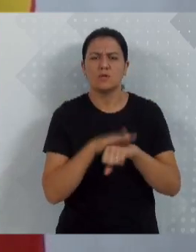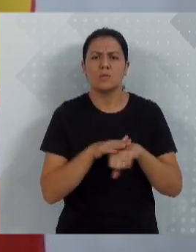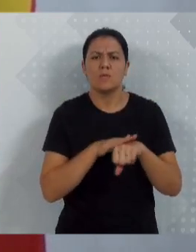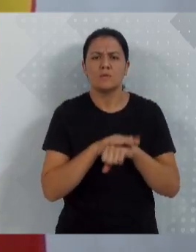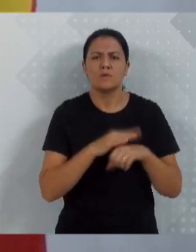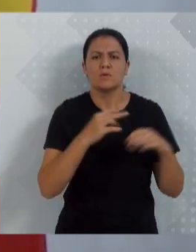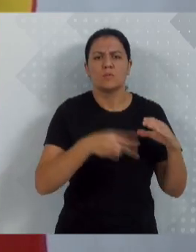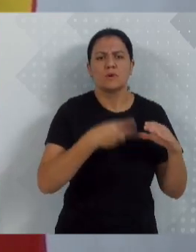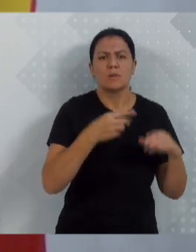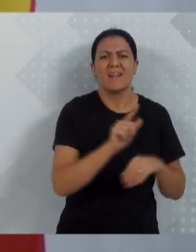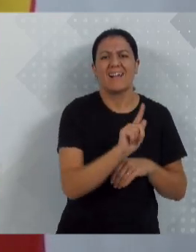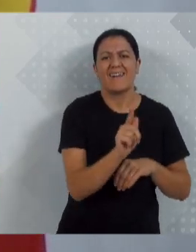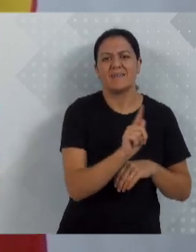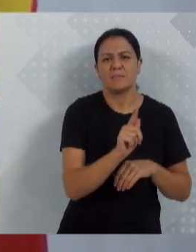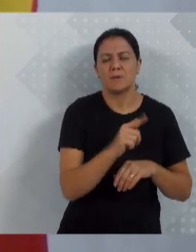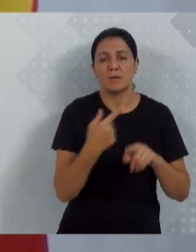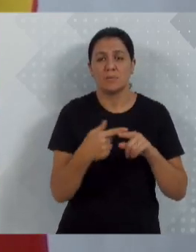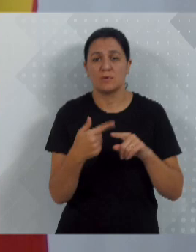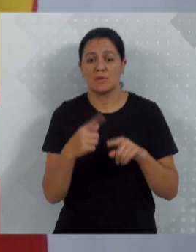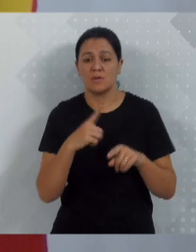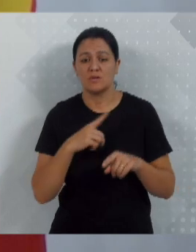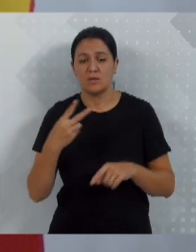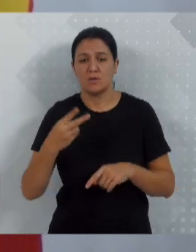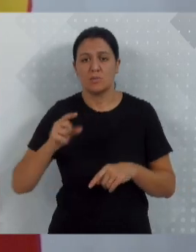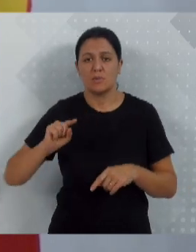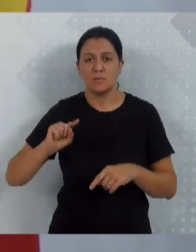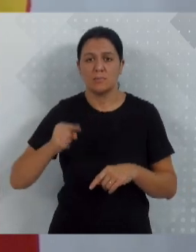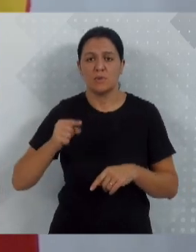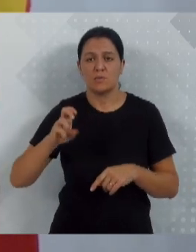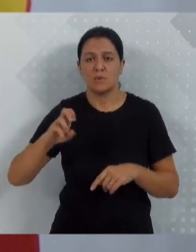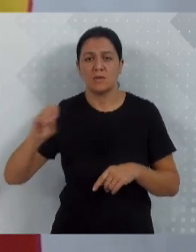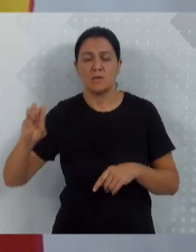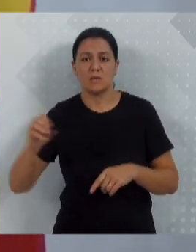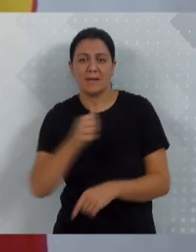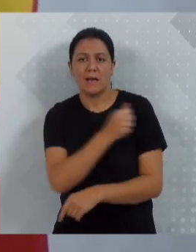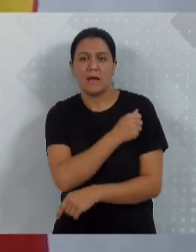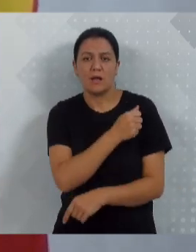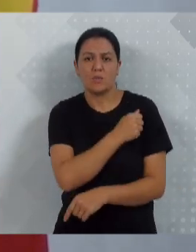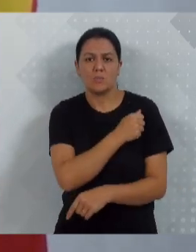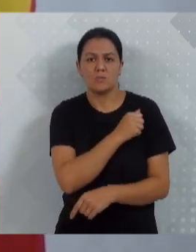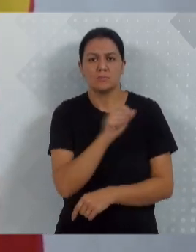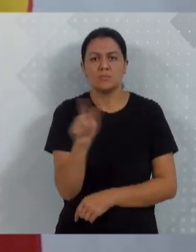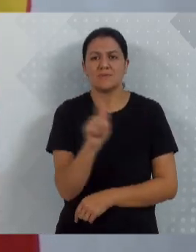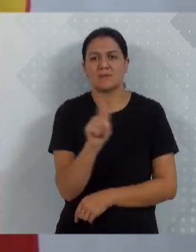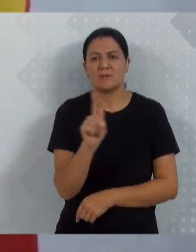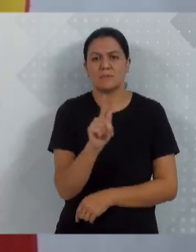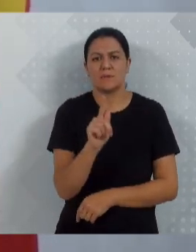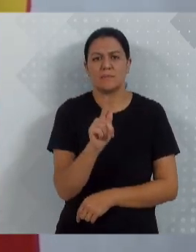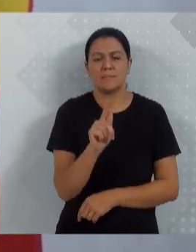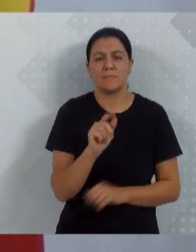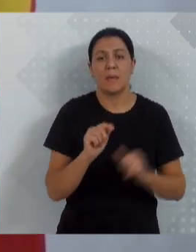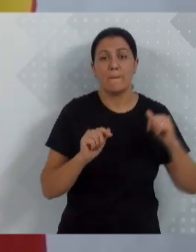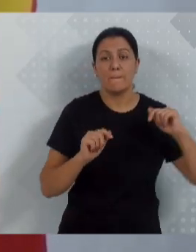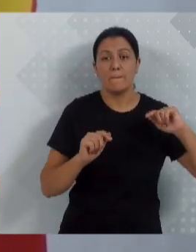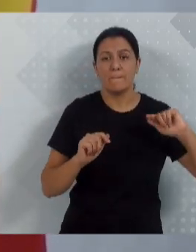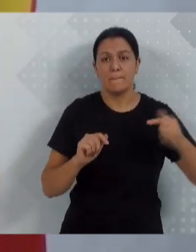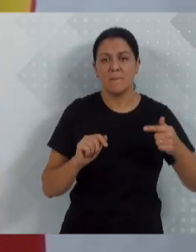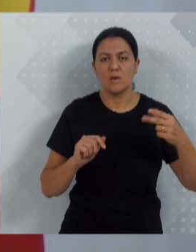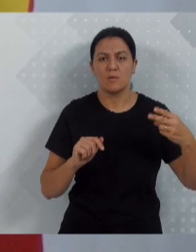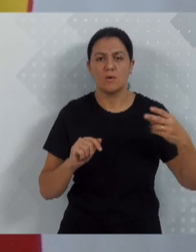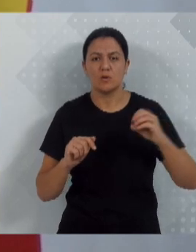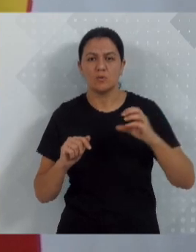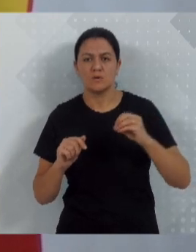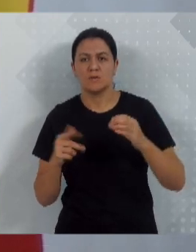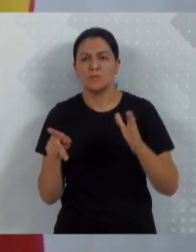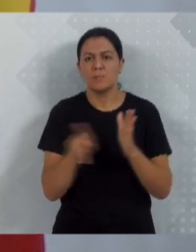hoje 2.500 estudantes no Instituto Federal de Santa Catarina, no campus de Gaspar, e desses 2.500, 1.200 são da cidade de Blumenau.